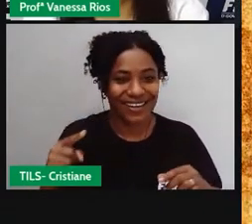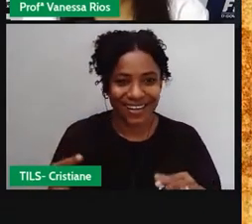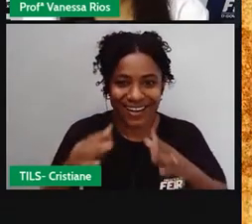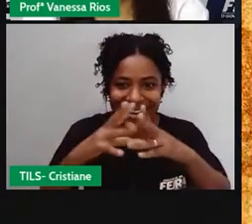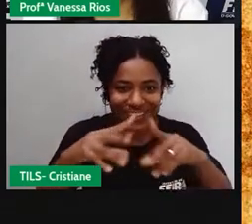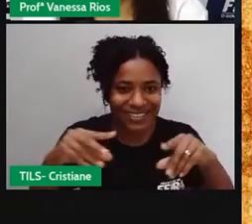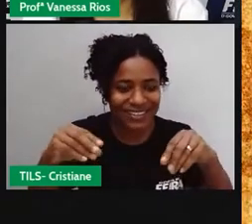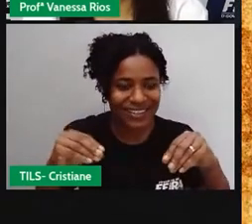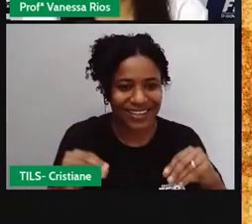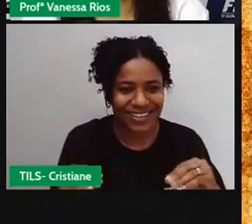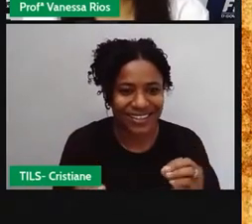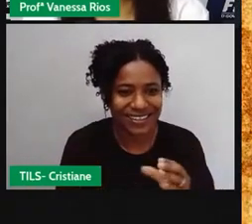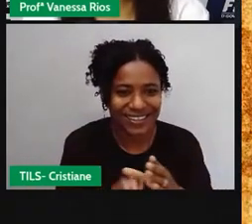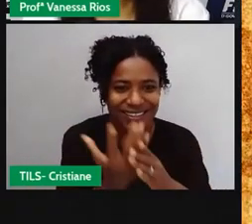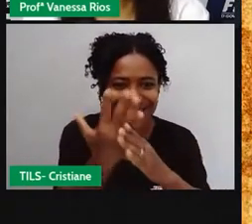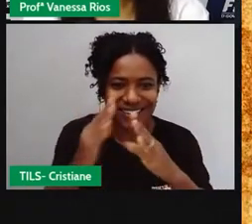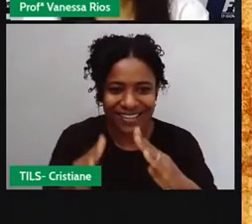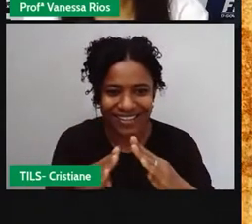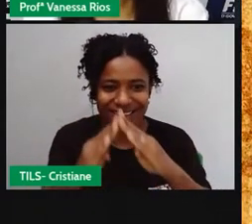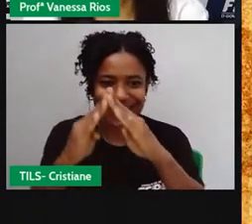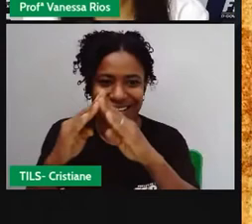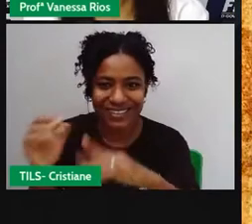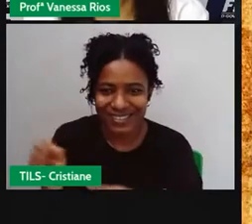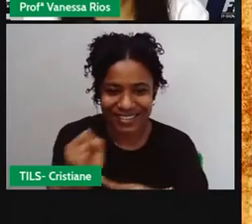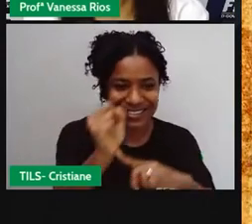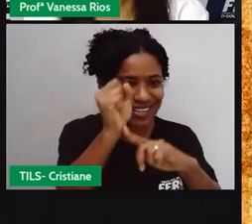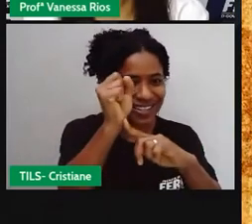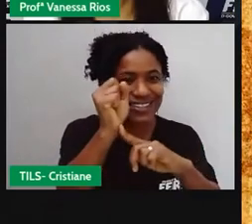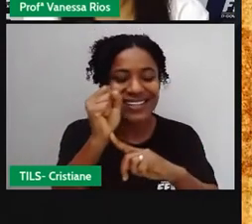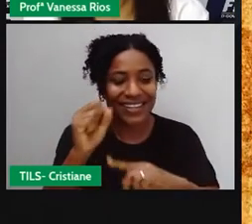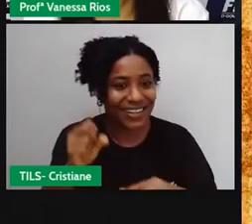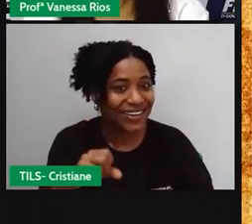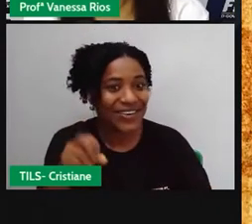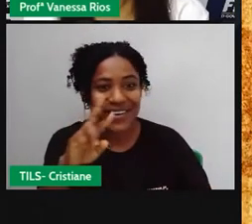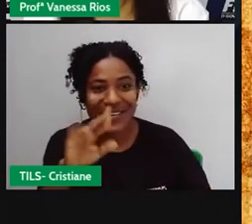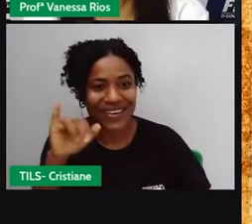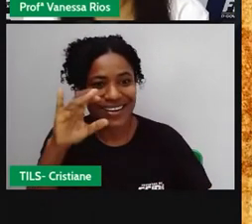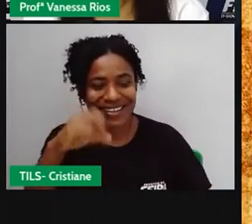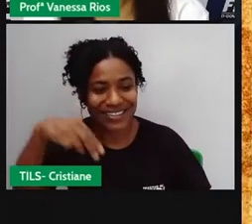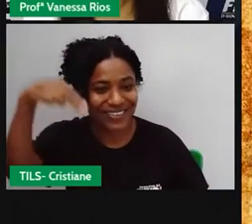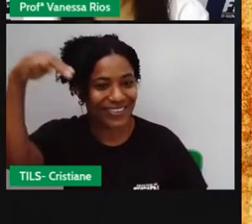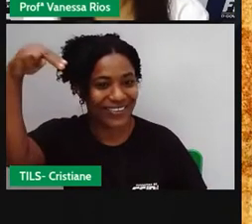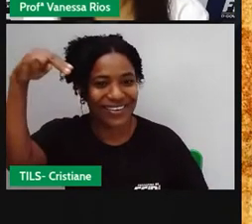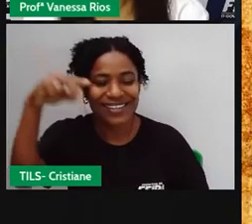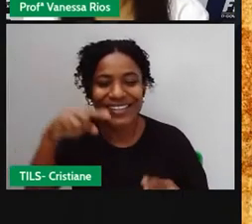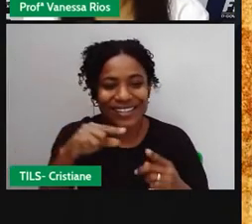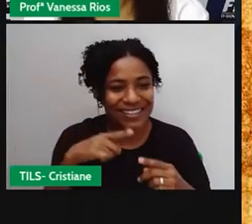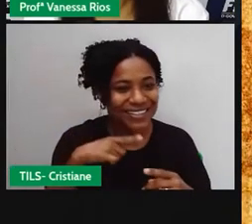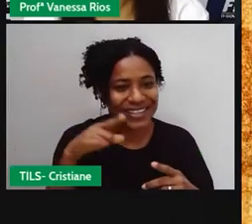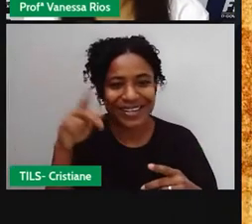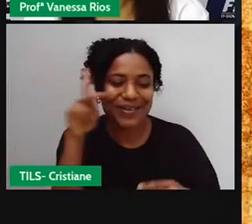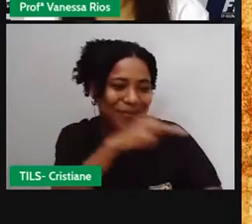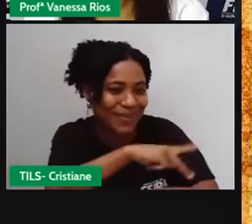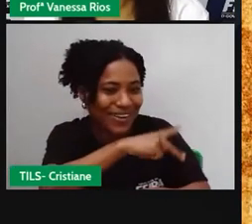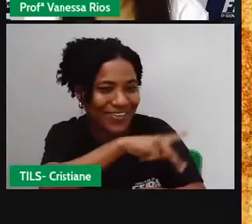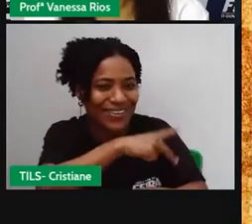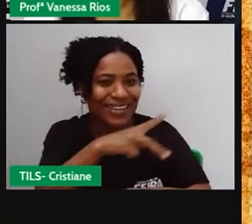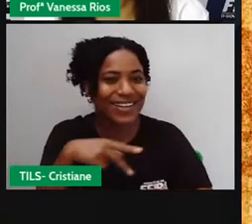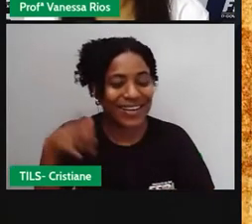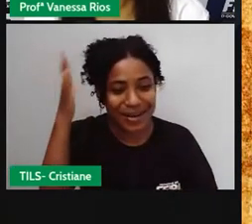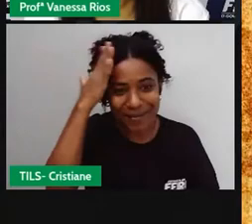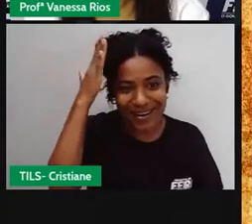de novo. Apareceu Sergipe, Rio Grande do Norte, Piauí, Pernambuco, Paraíba,